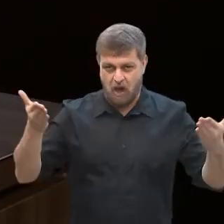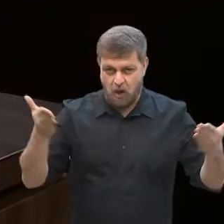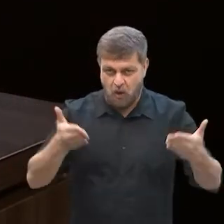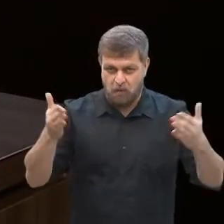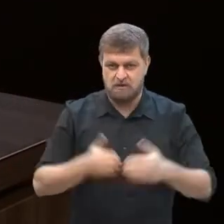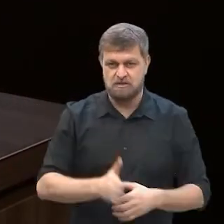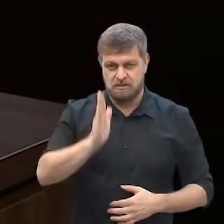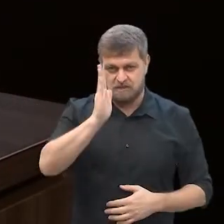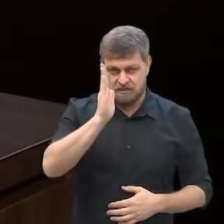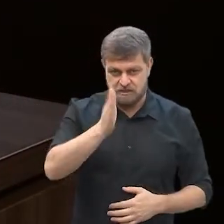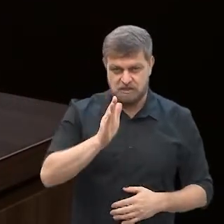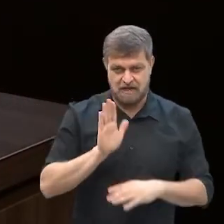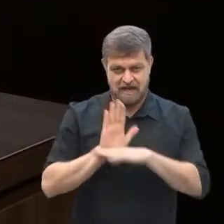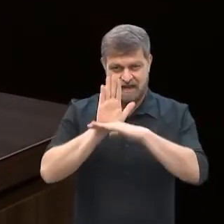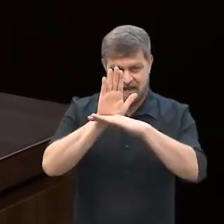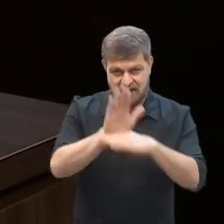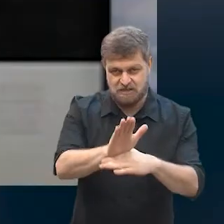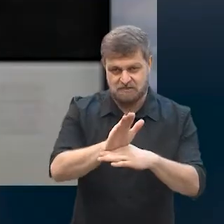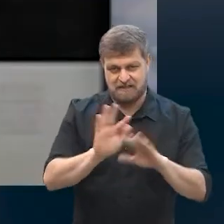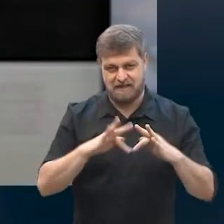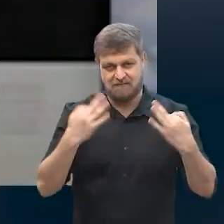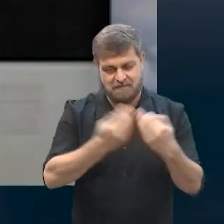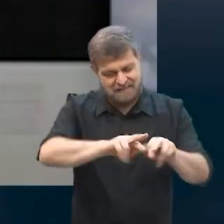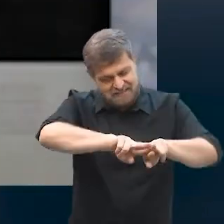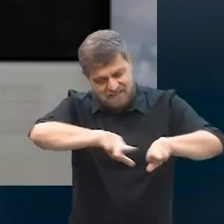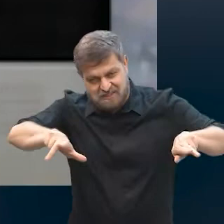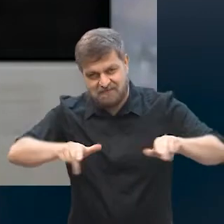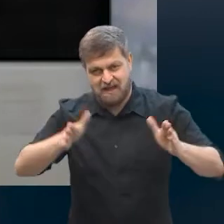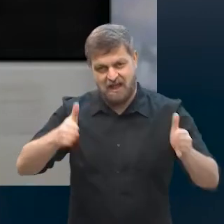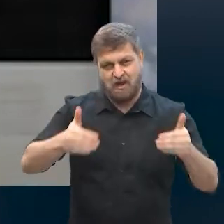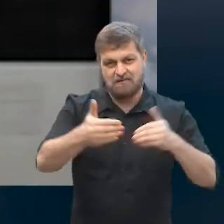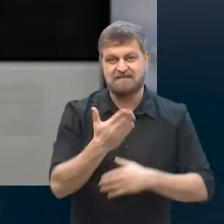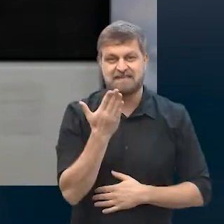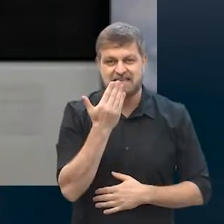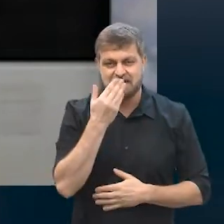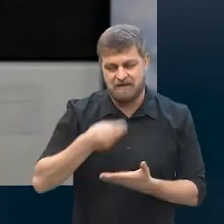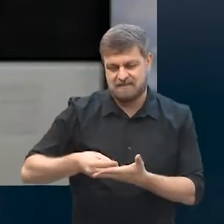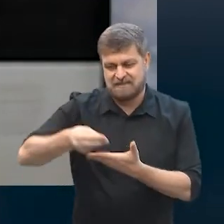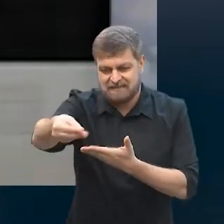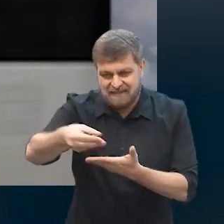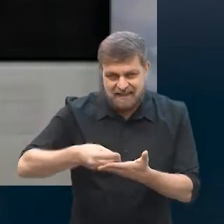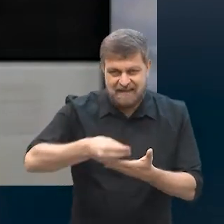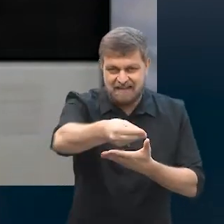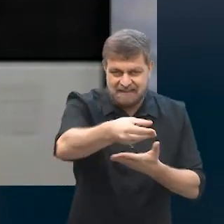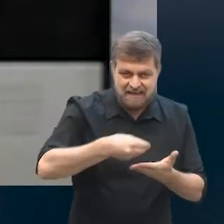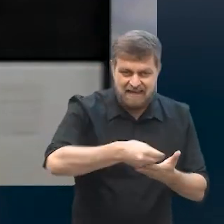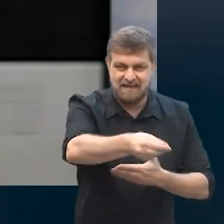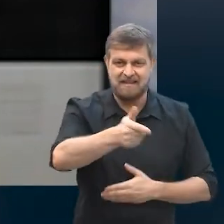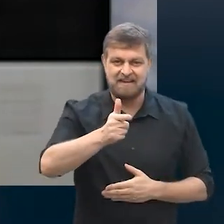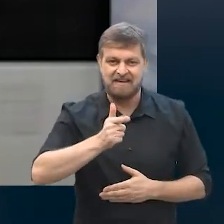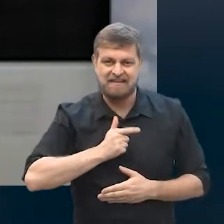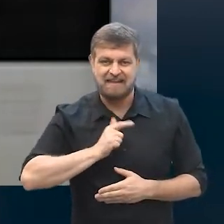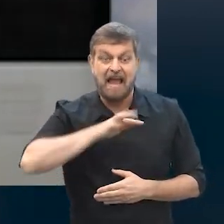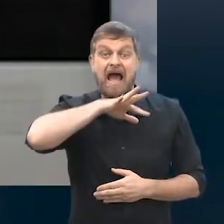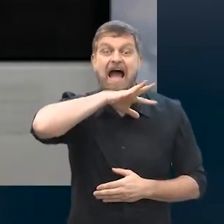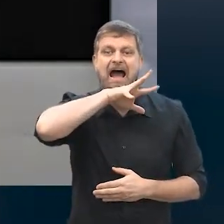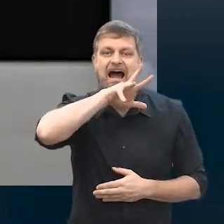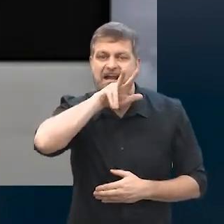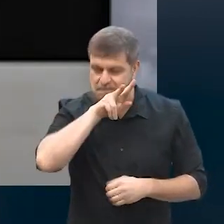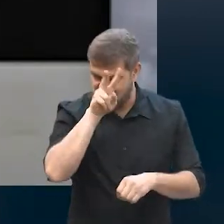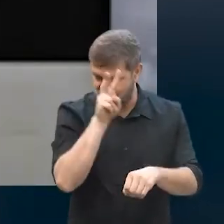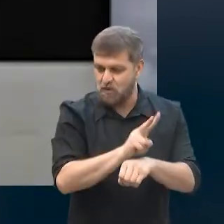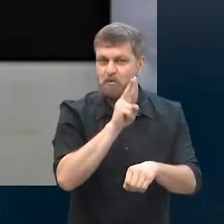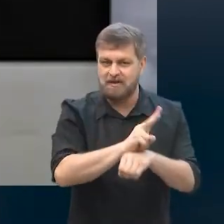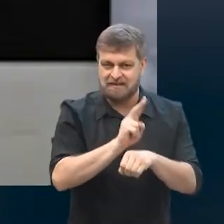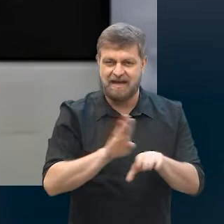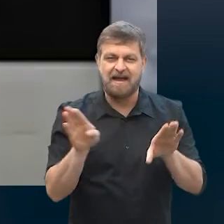gente já ajuda várias famílias com cesta básica, tem eventos com animais, que a gente também, é